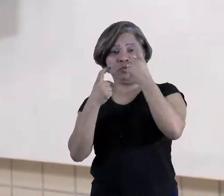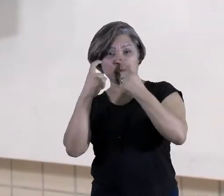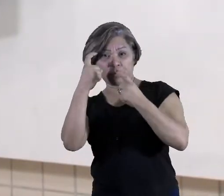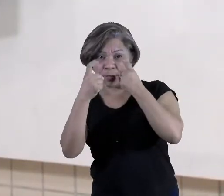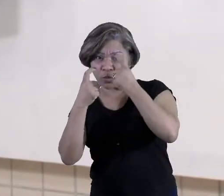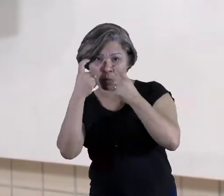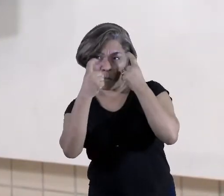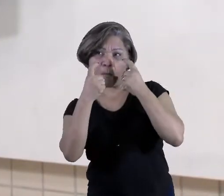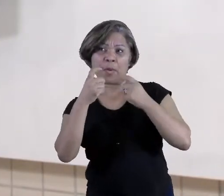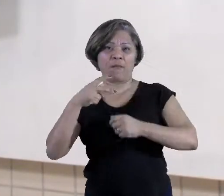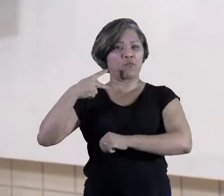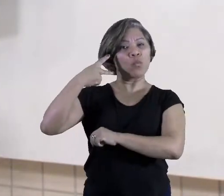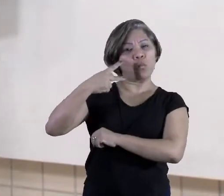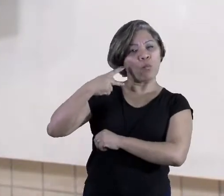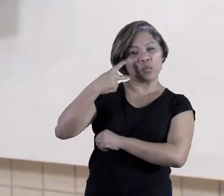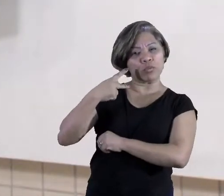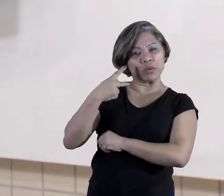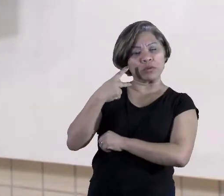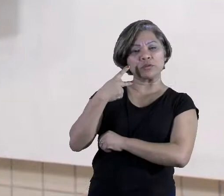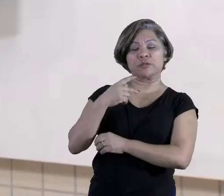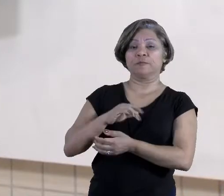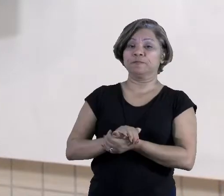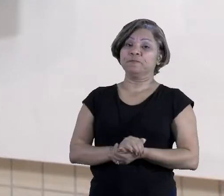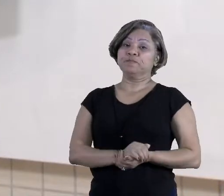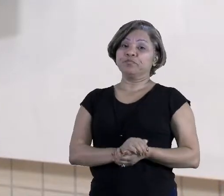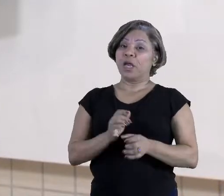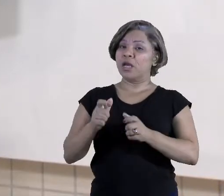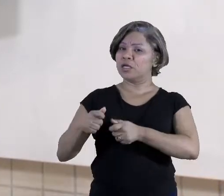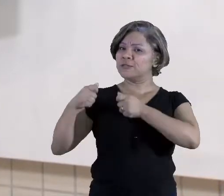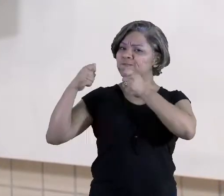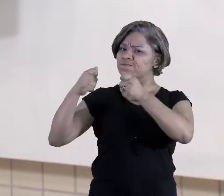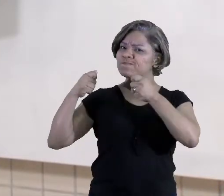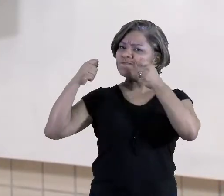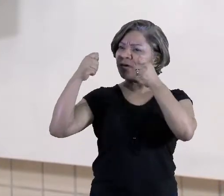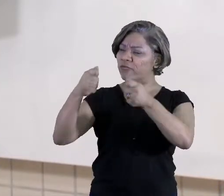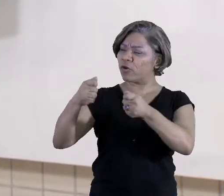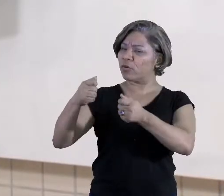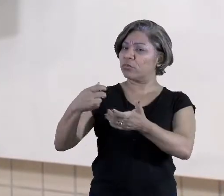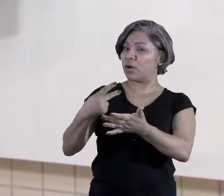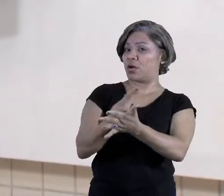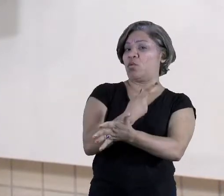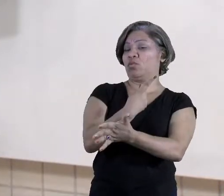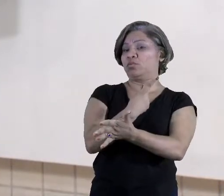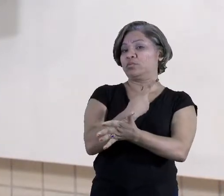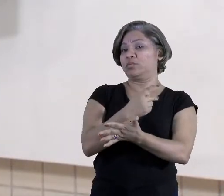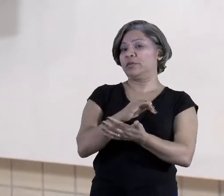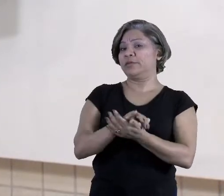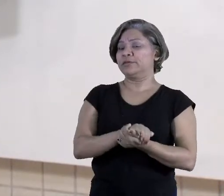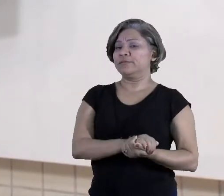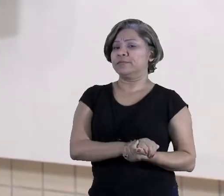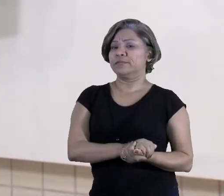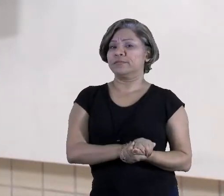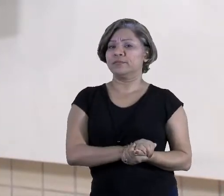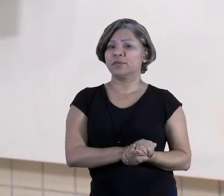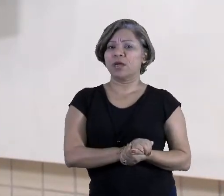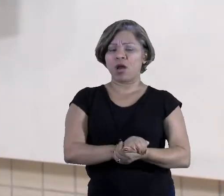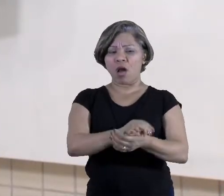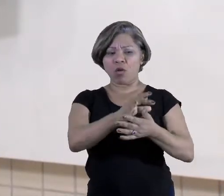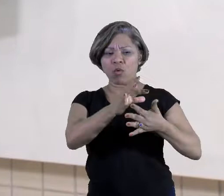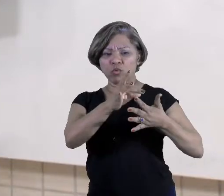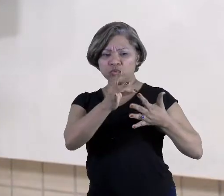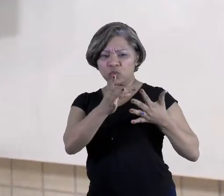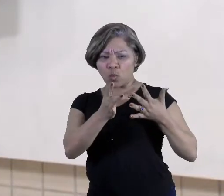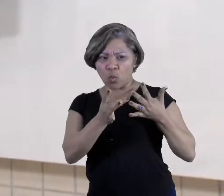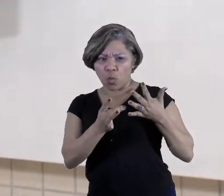política na revolta. Tá? Essas revoltas nativistas elas ocorreram contra os certos aspectos de